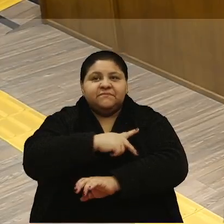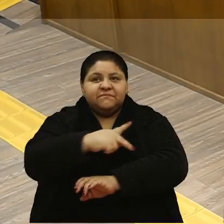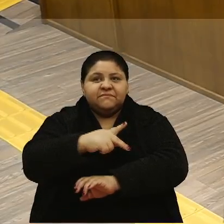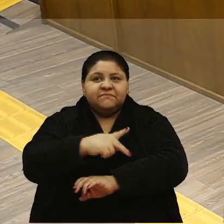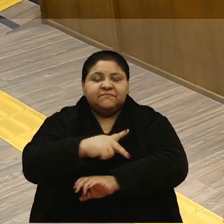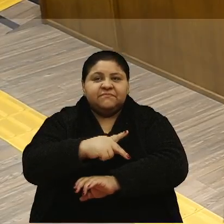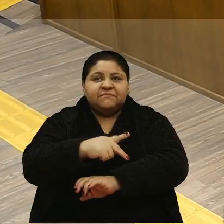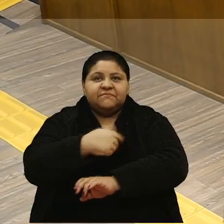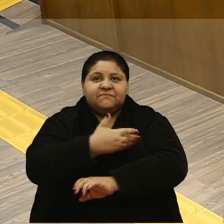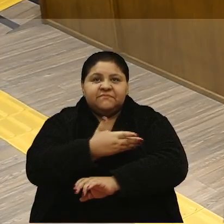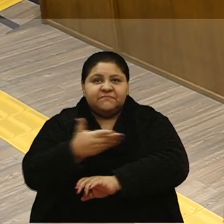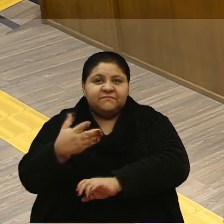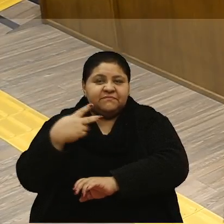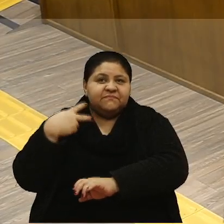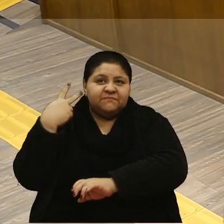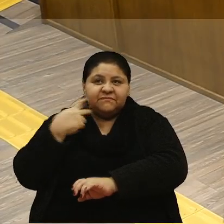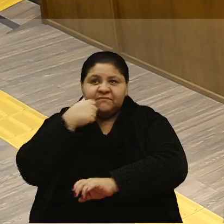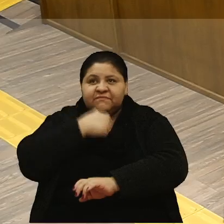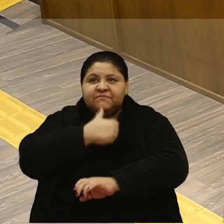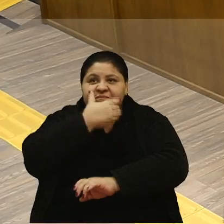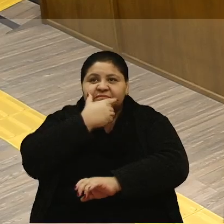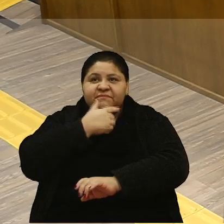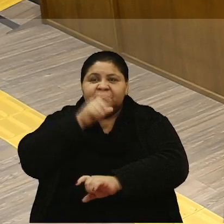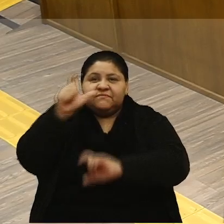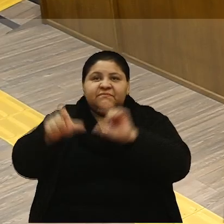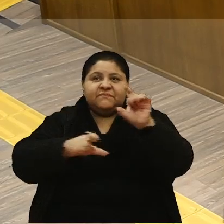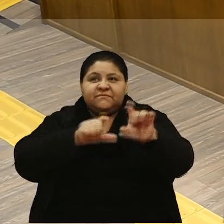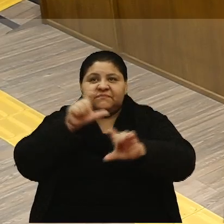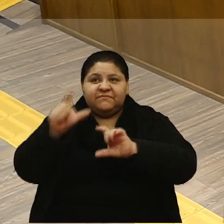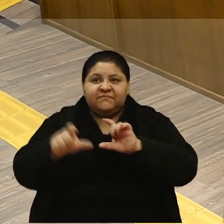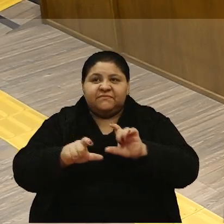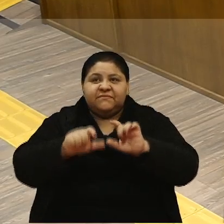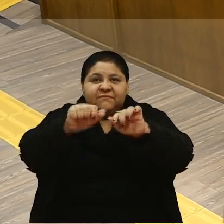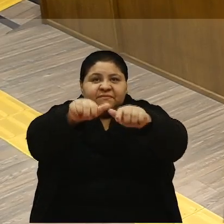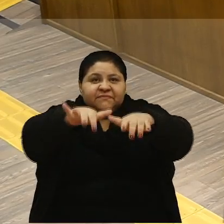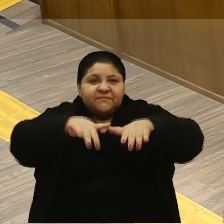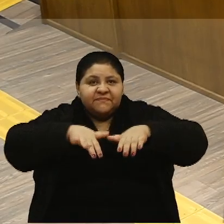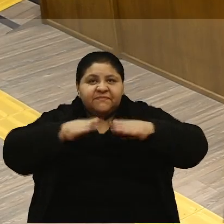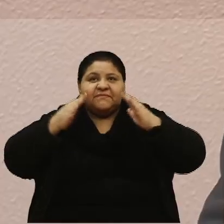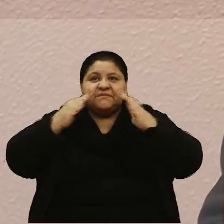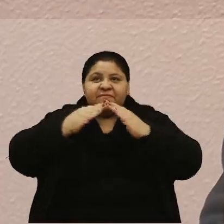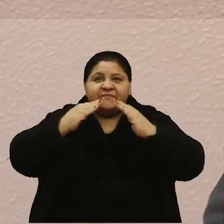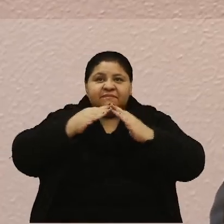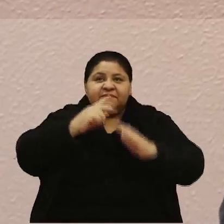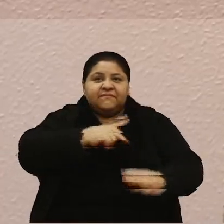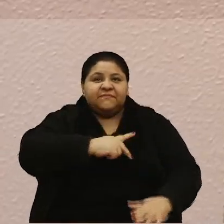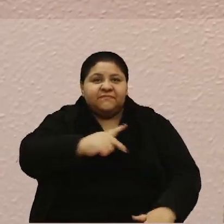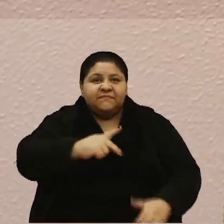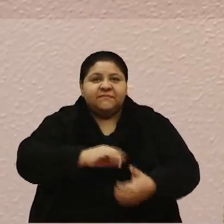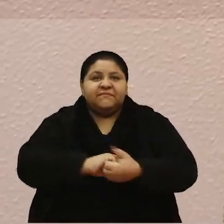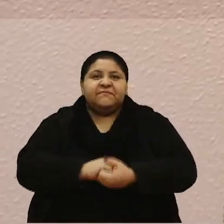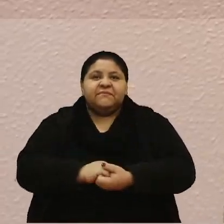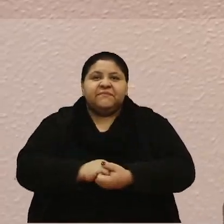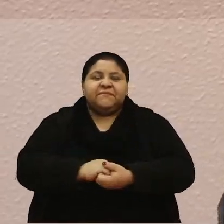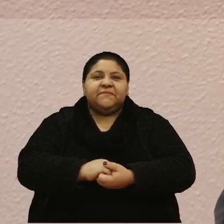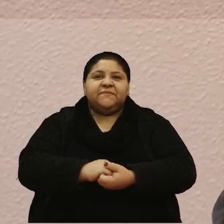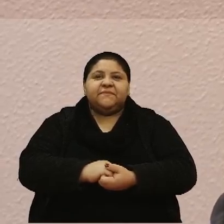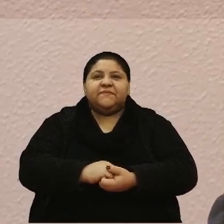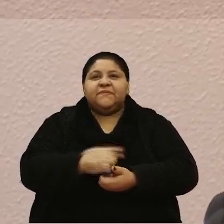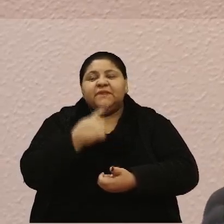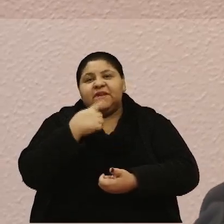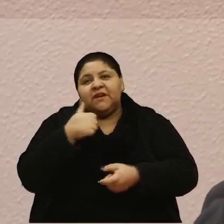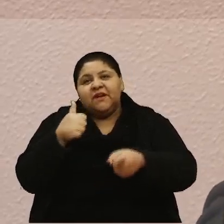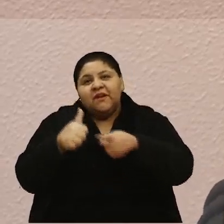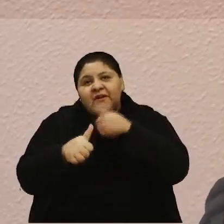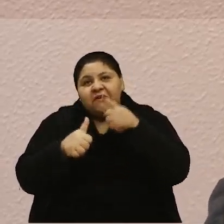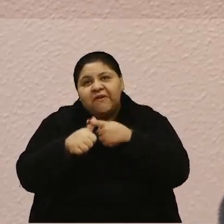nobres colegas, vereadores e vereadoras, pessoas que nos acompanham daqui e de casa. Senhor presidente, gostaria de, primeiramente,